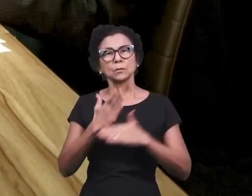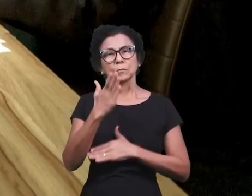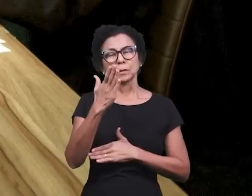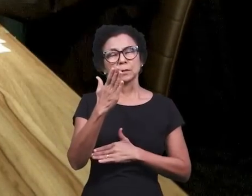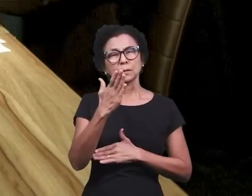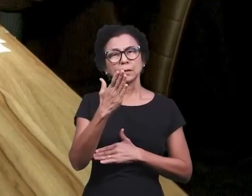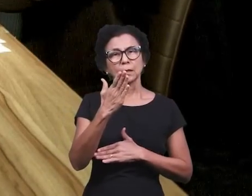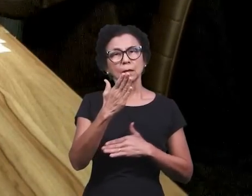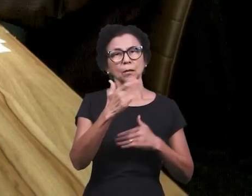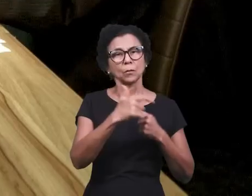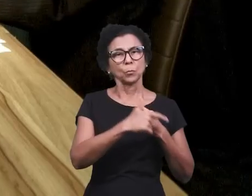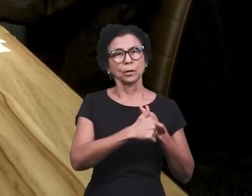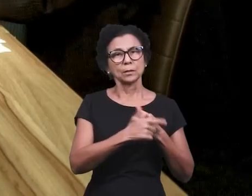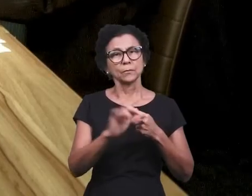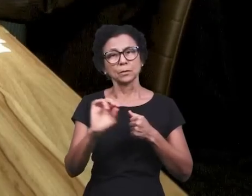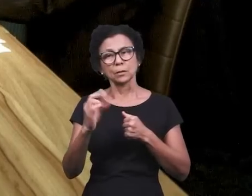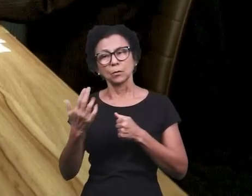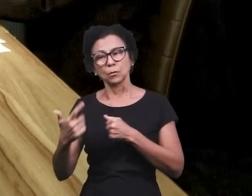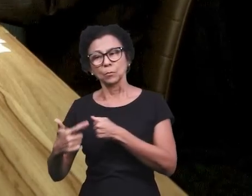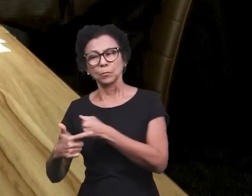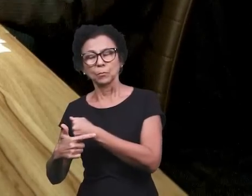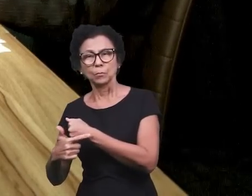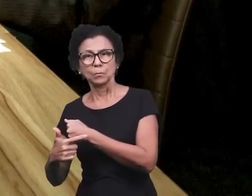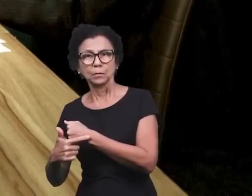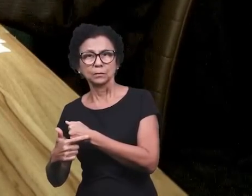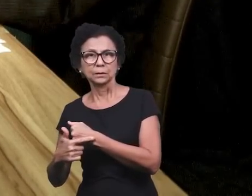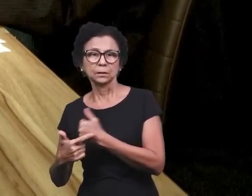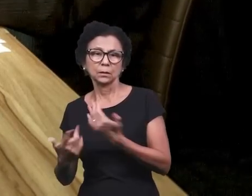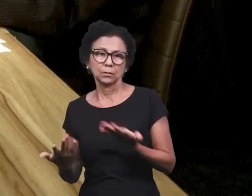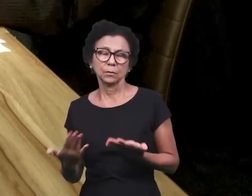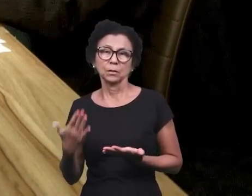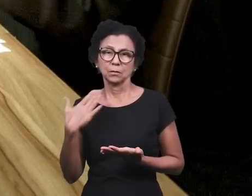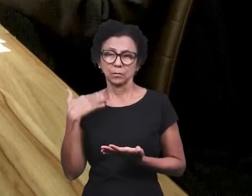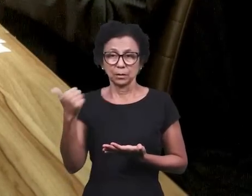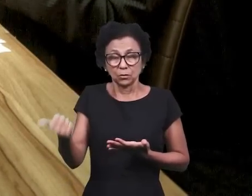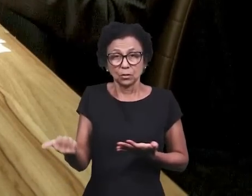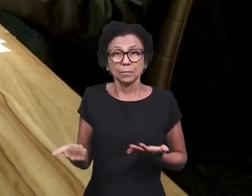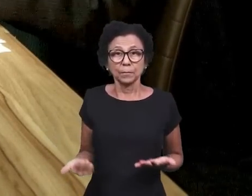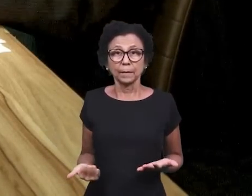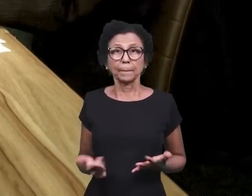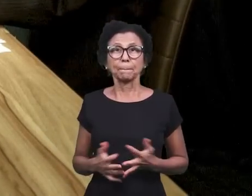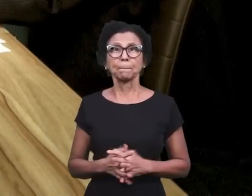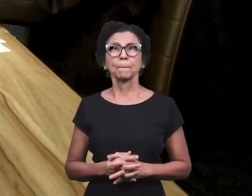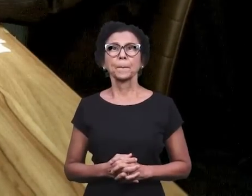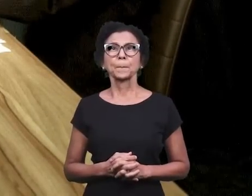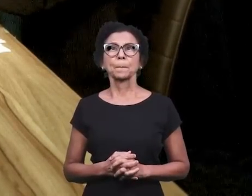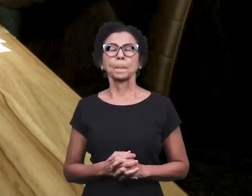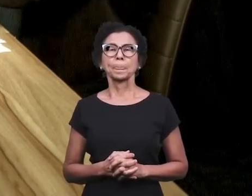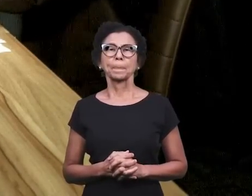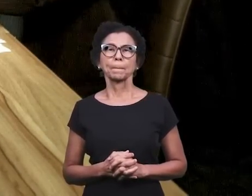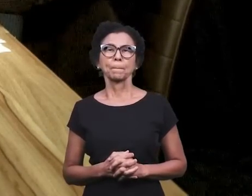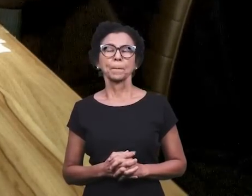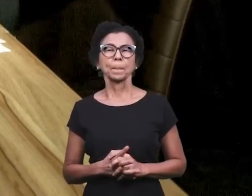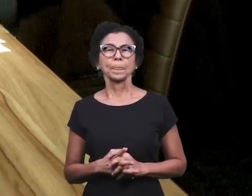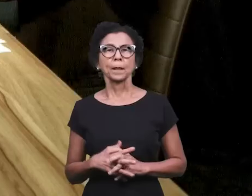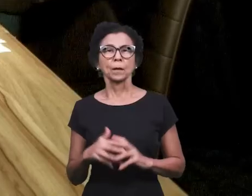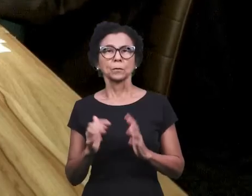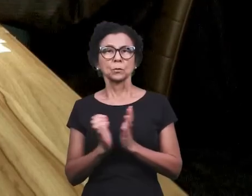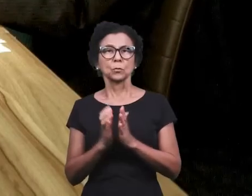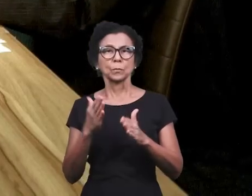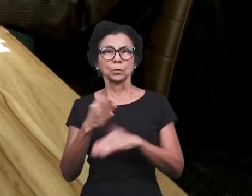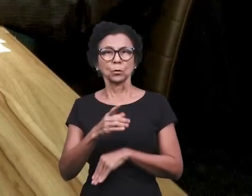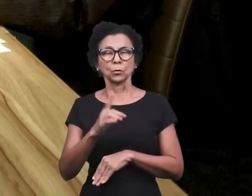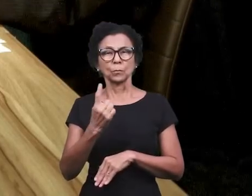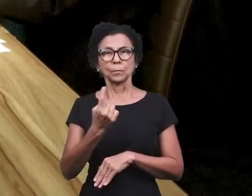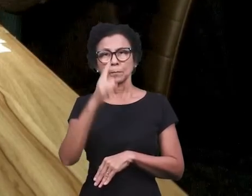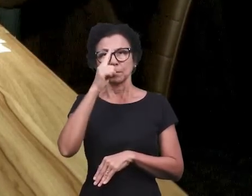Y por uma questão de equilíbrio. Muito Isso bom. foi maravilhoso para nós, porque quando nós entramos com os primeiros pedidos de mandado de